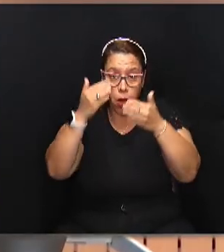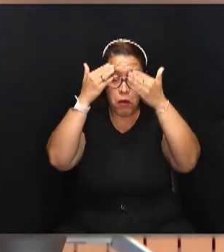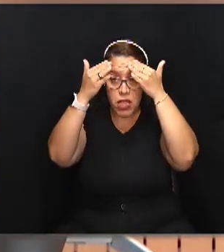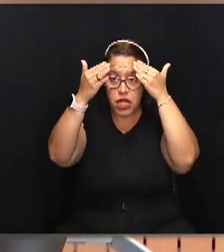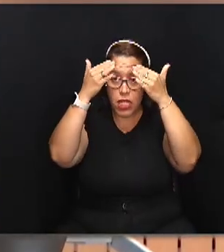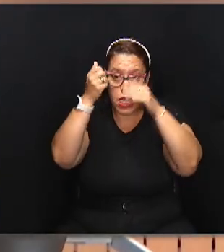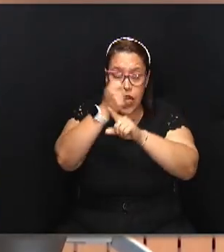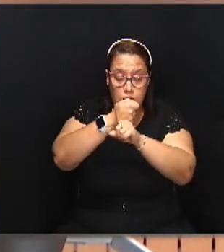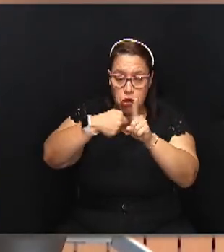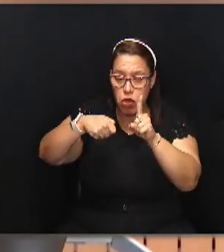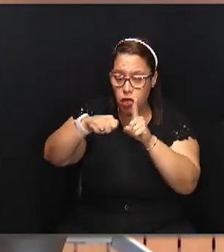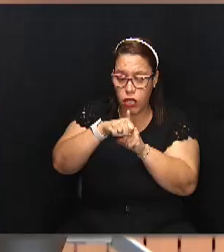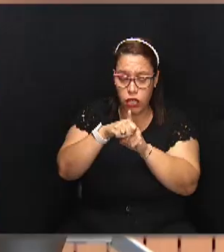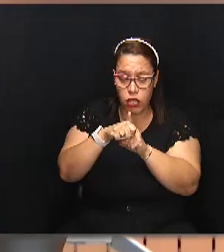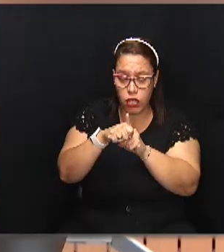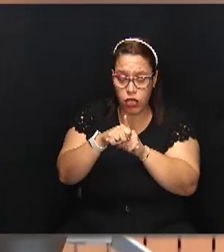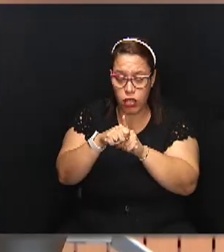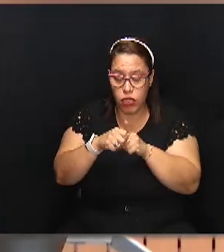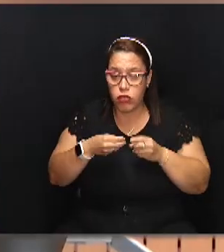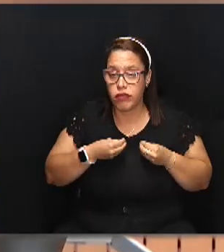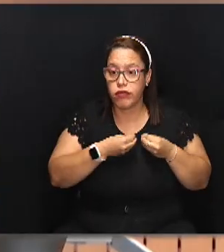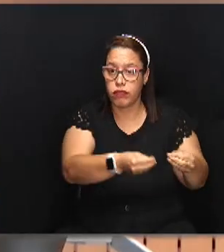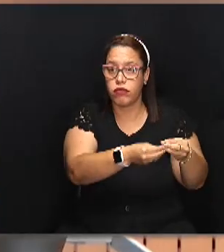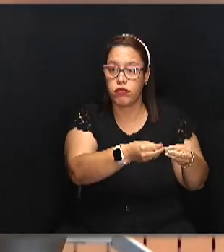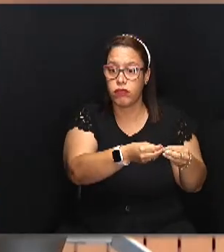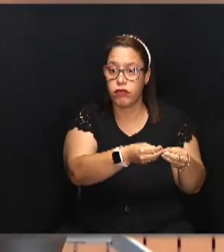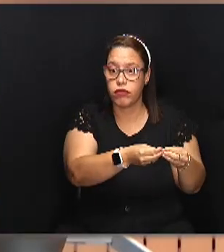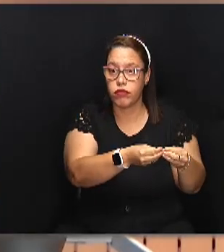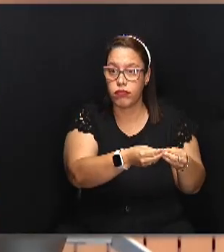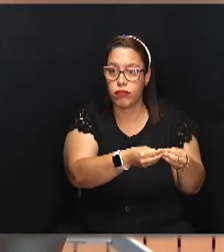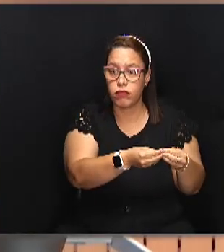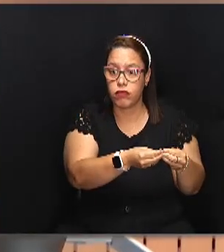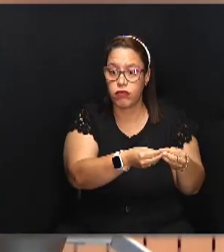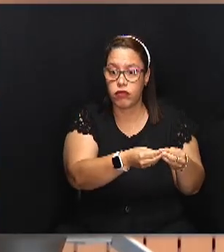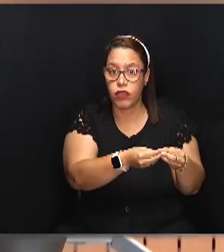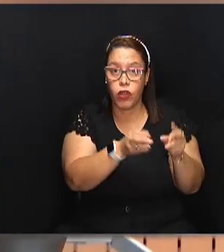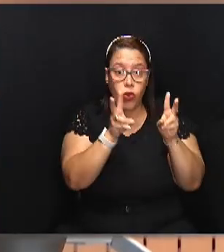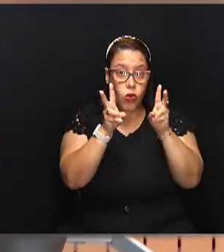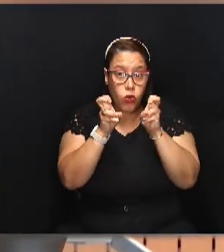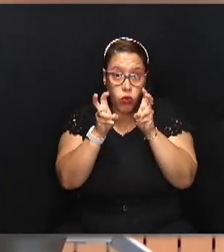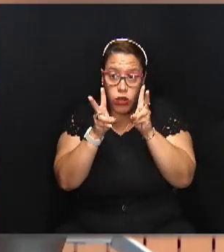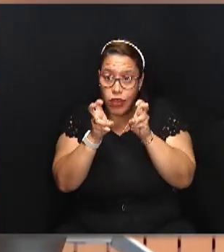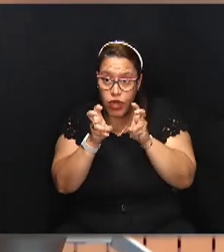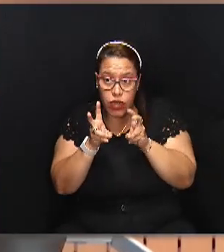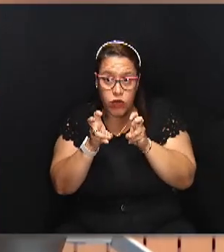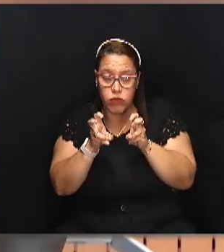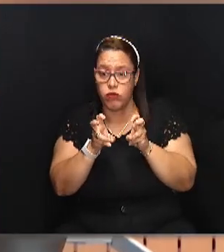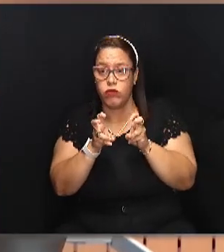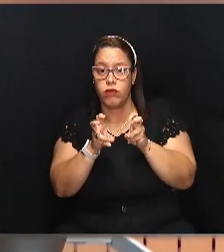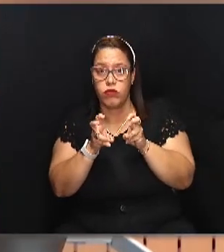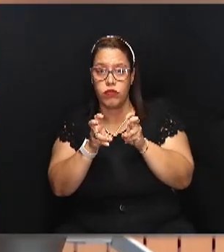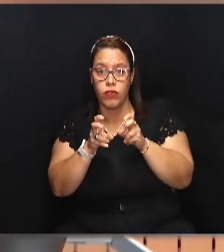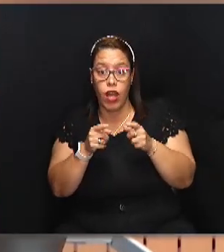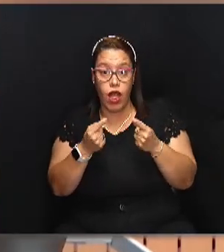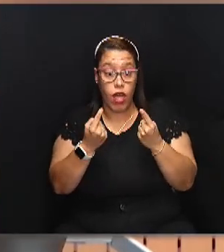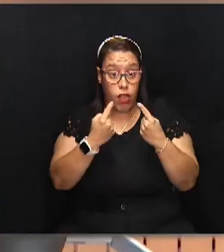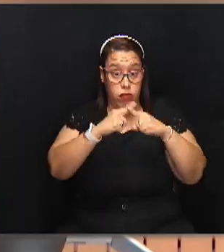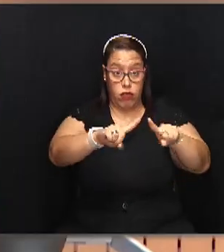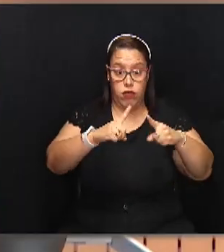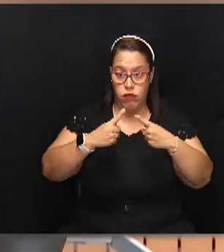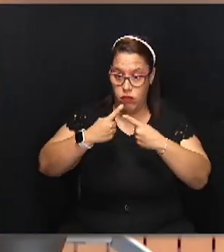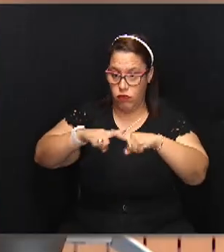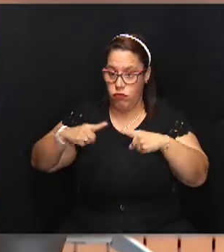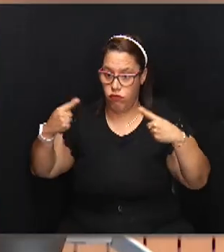e social, ela é jogada numa lógica, inclusive com termos que remetem à competitividade do mundo